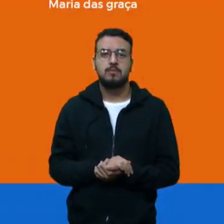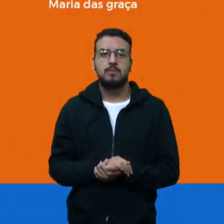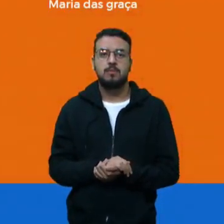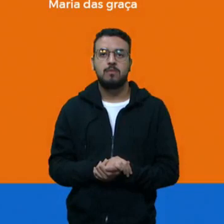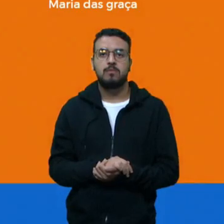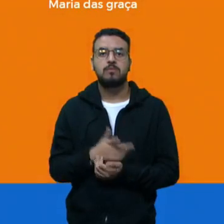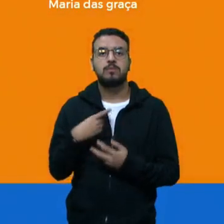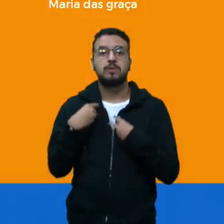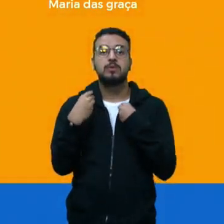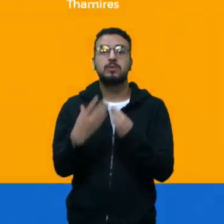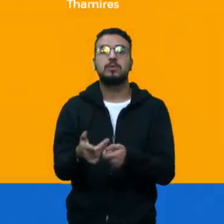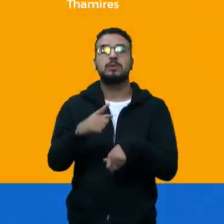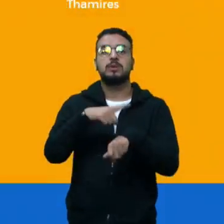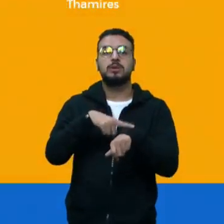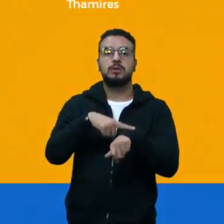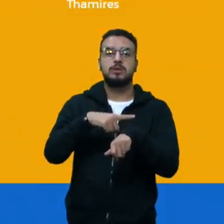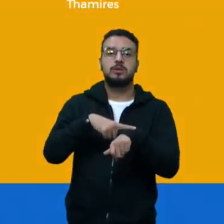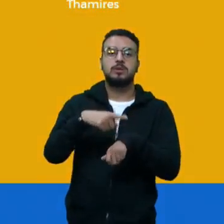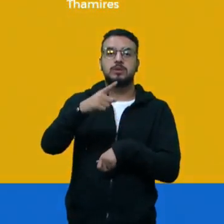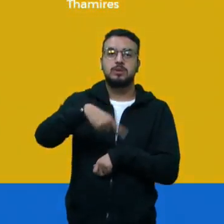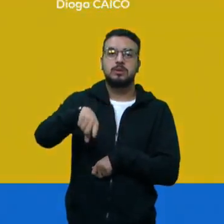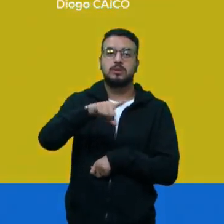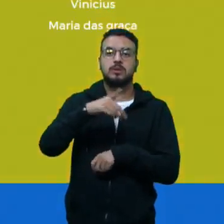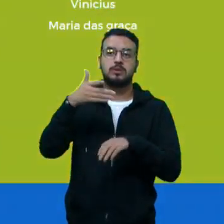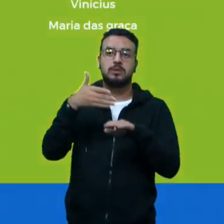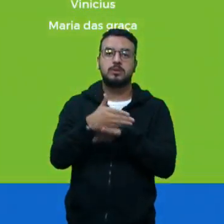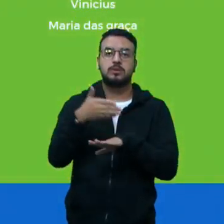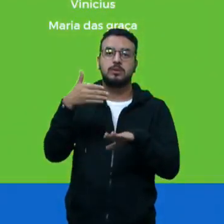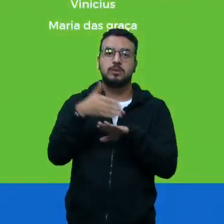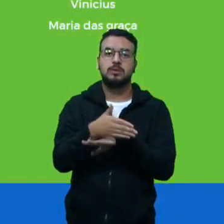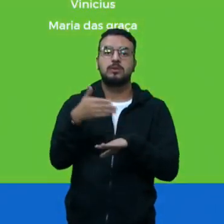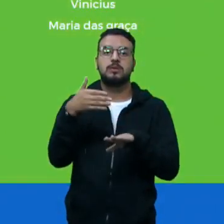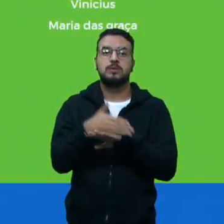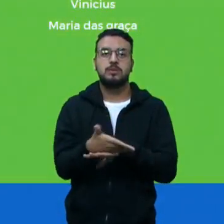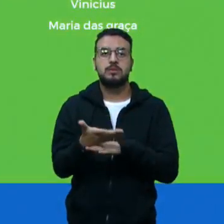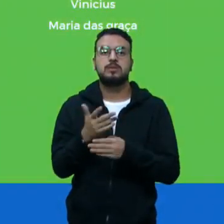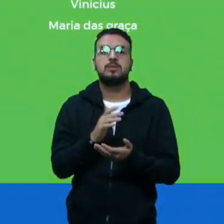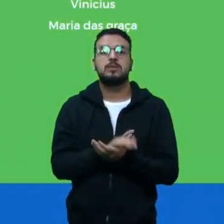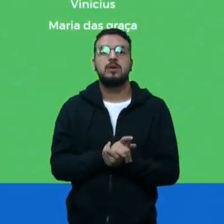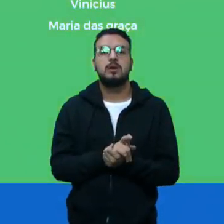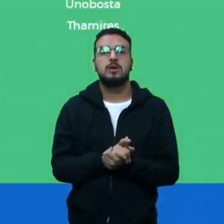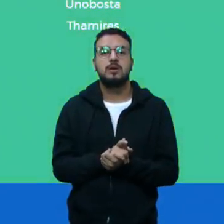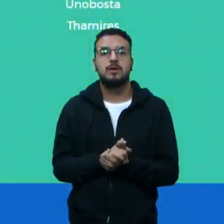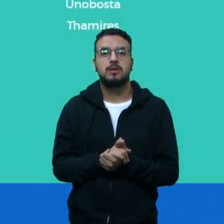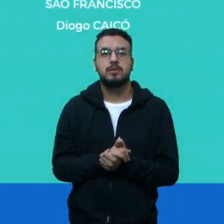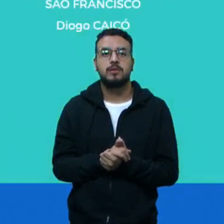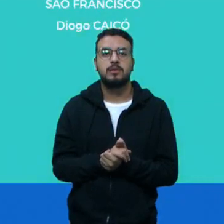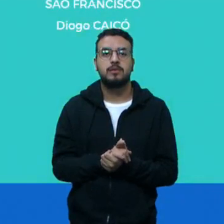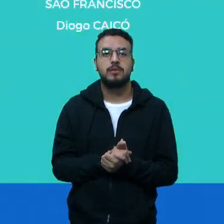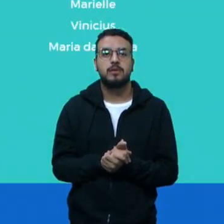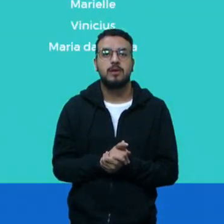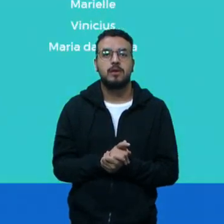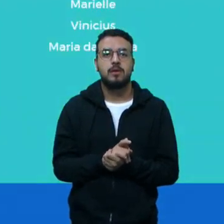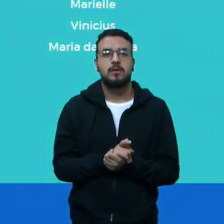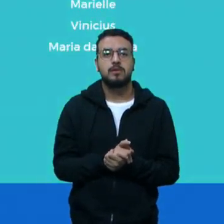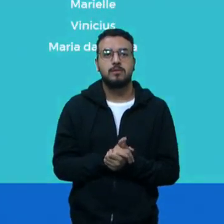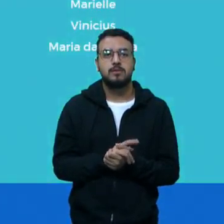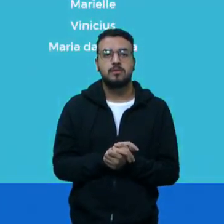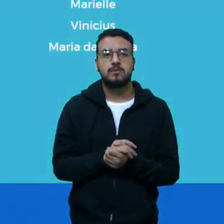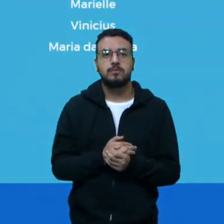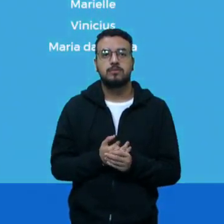Vou dar um tempinho para que vocês entrem. Tá, ó, Lucas de Três Lagoas, tem o Epaminondas do Distrito